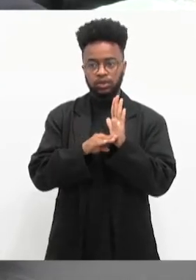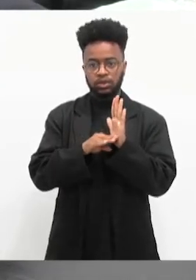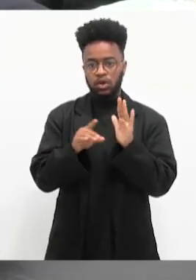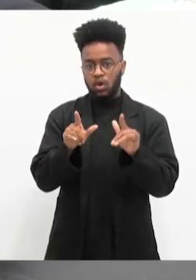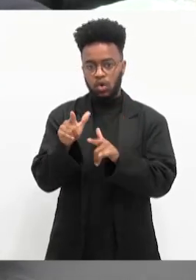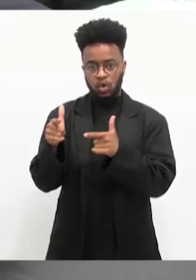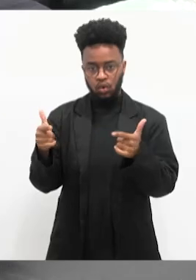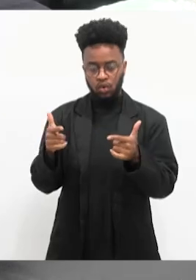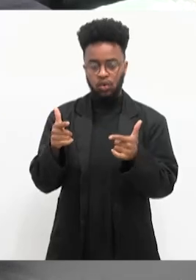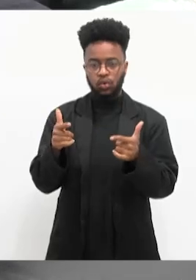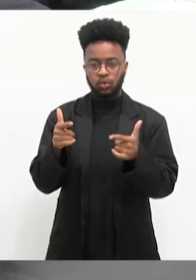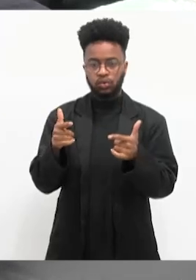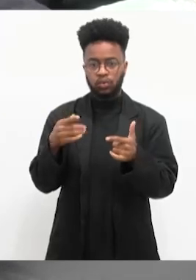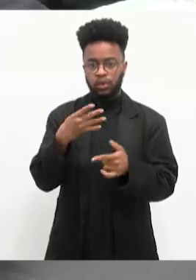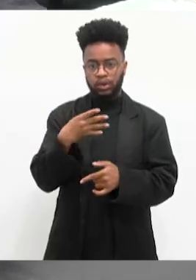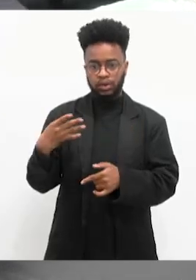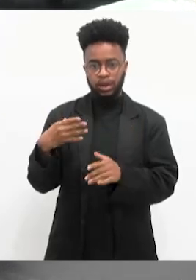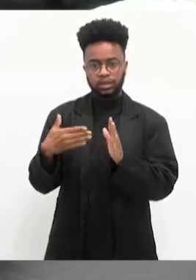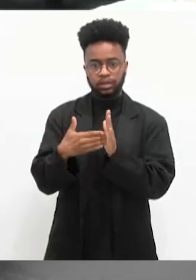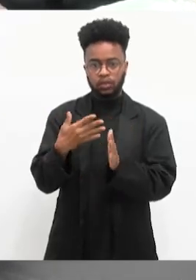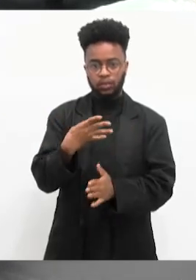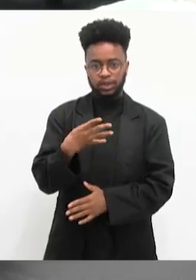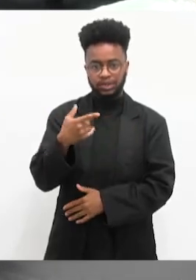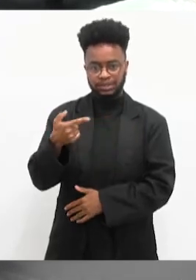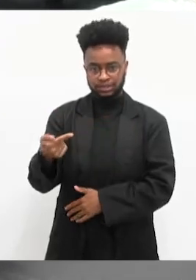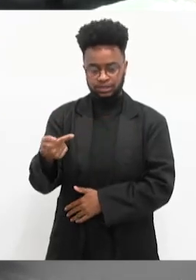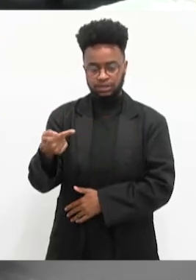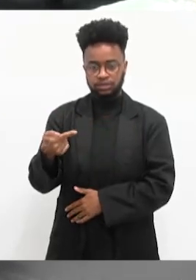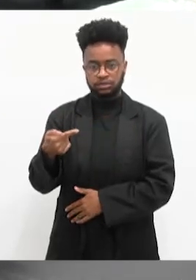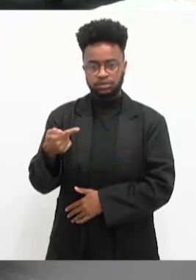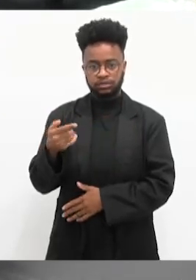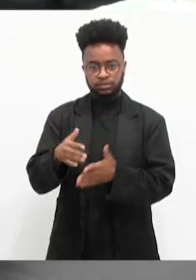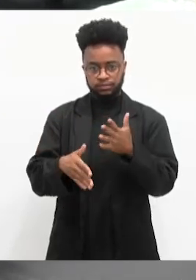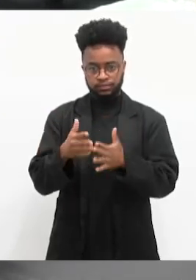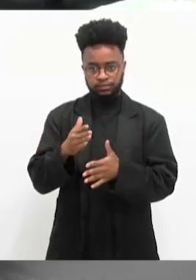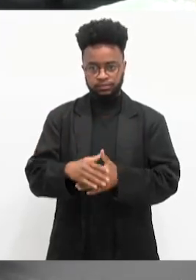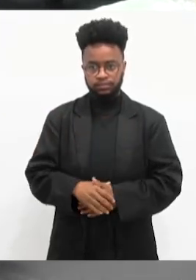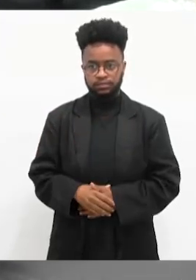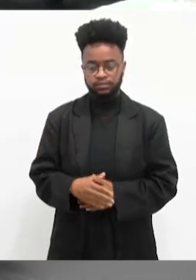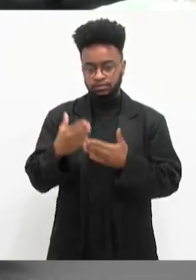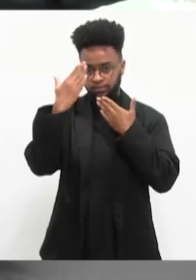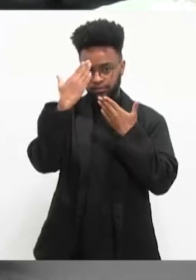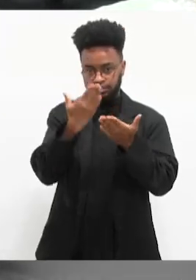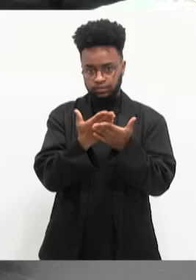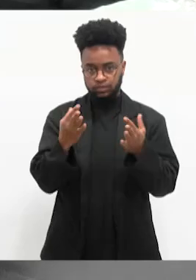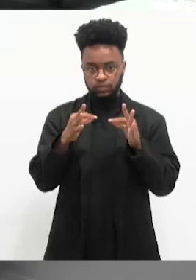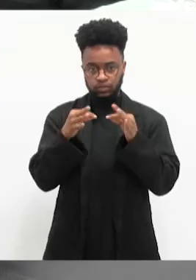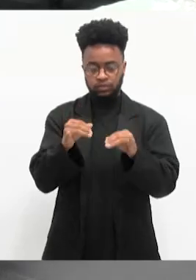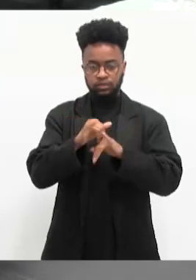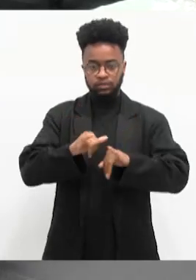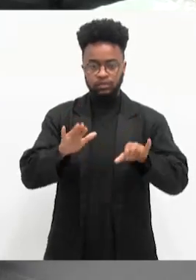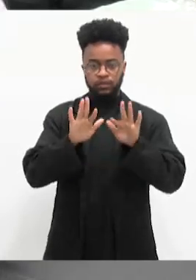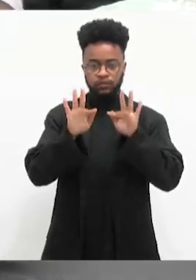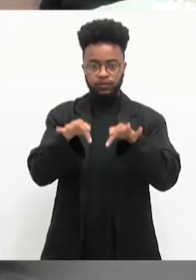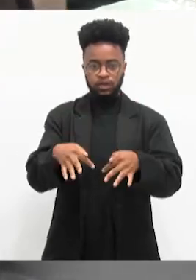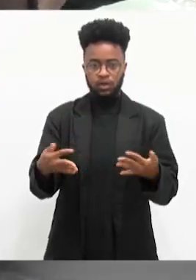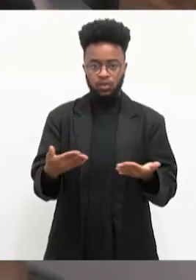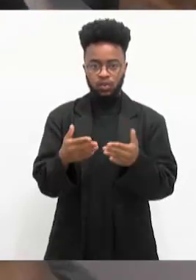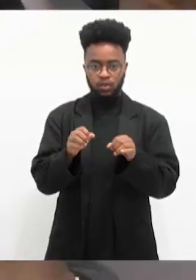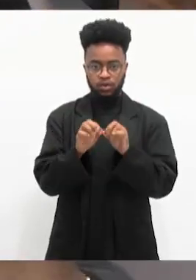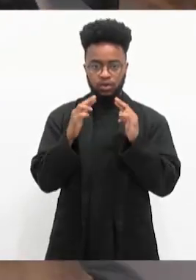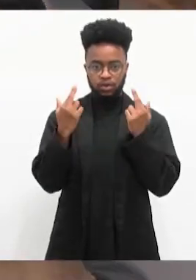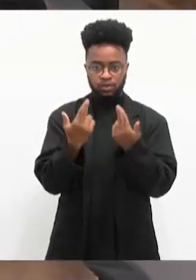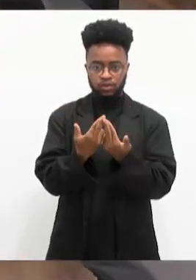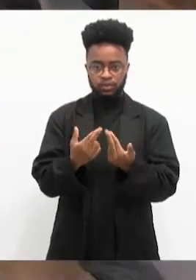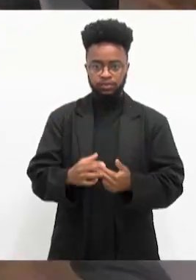restante, do 44 ao 47, prejudicado. Muito obrigado a todos. Declaro encerrada esta sessão.